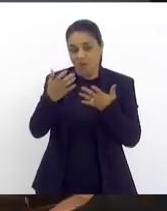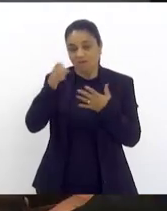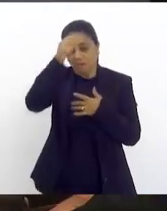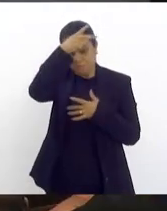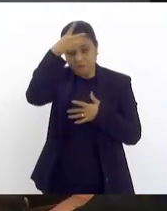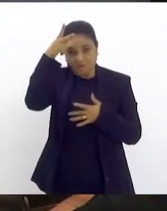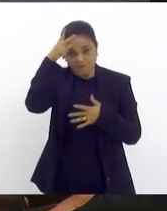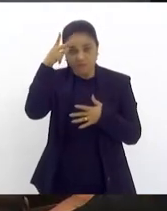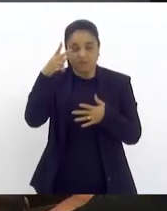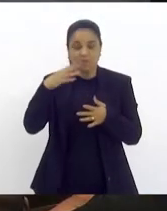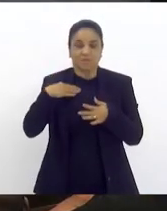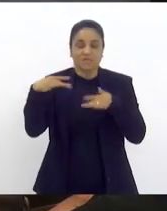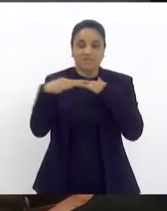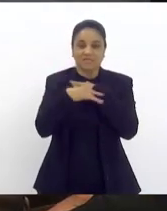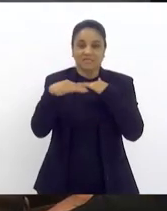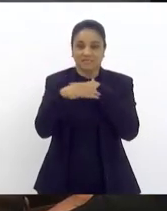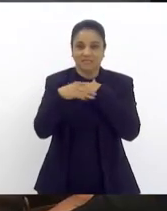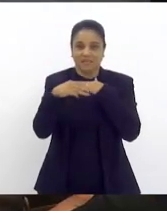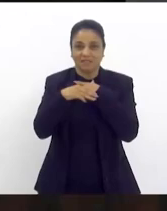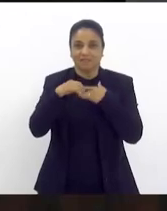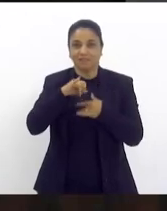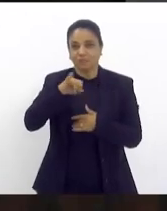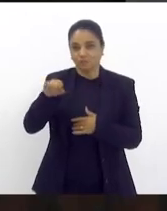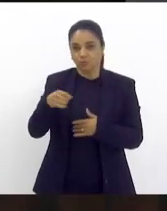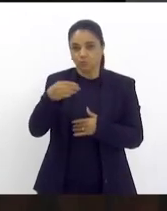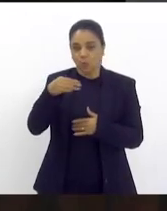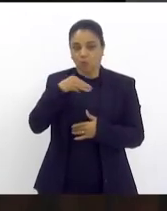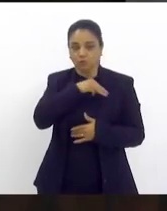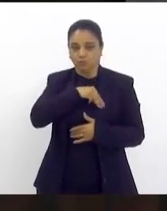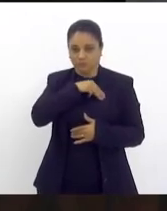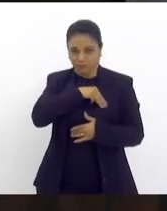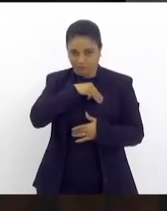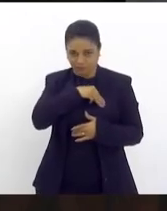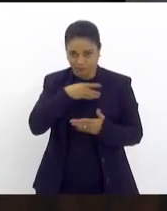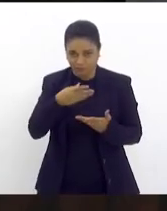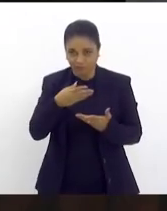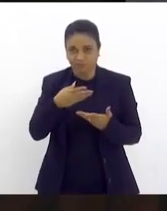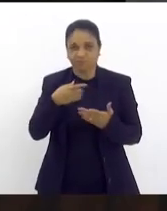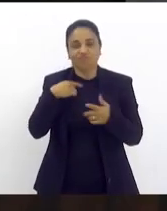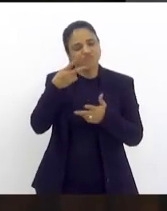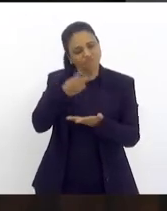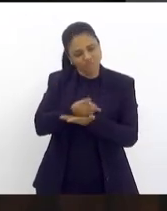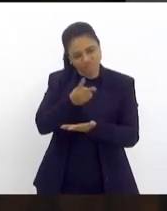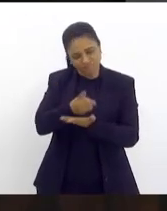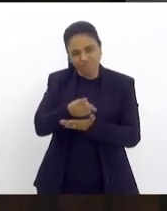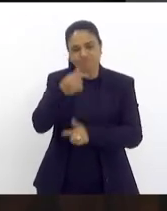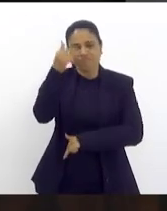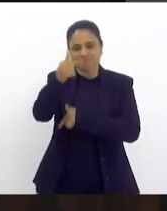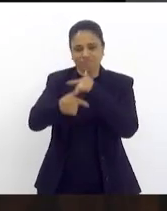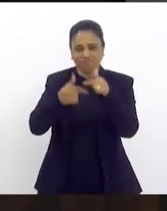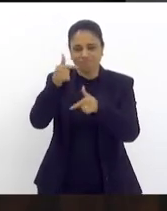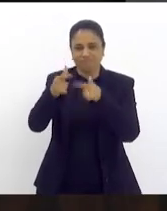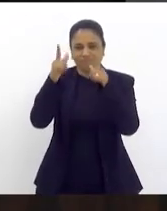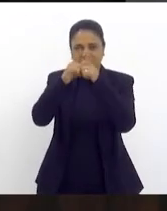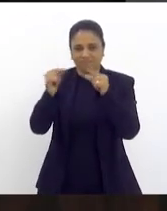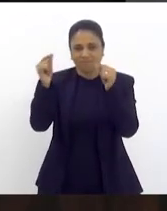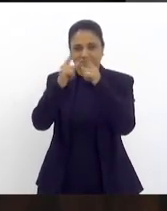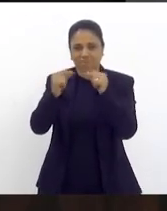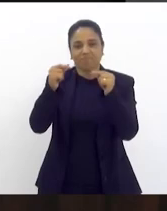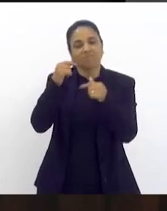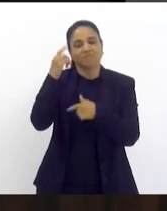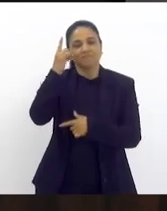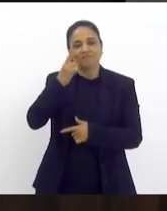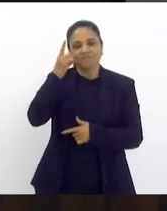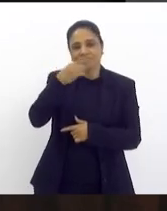e deixar para o meu irmão, que está fazendo um brilhante trabalho em Brasília, que ele continue em Brasília sendo deputado